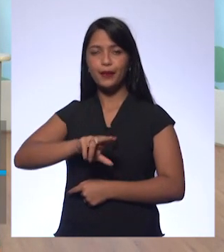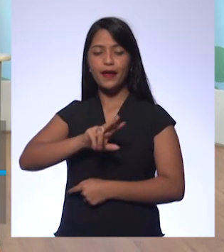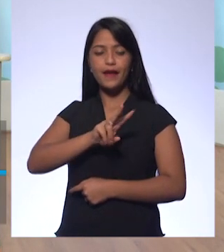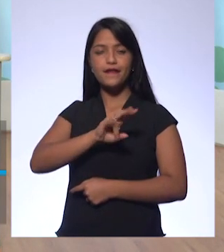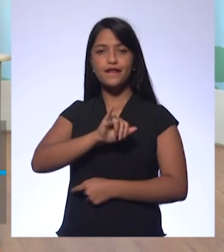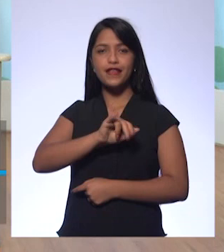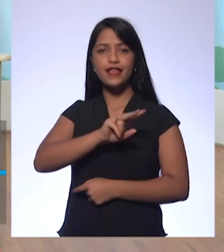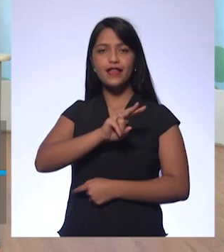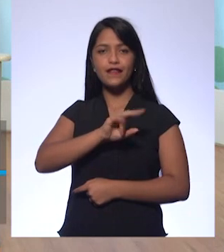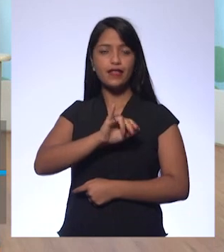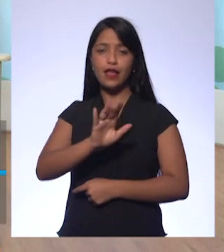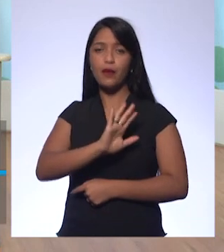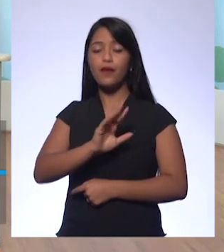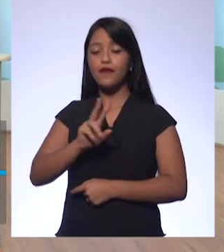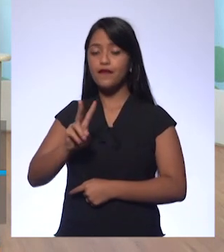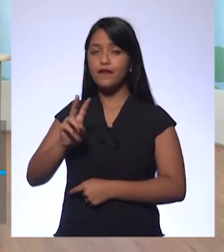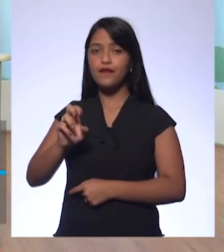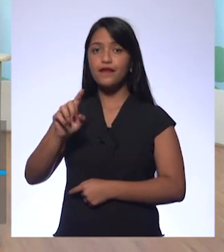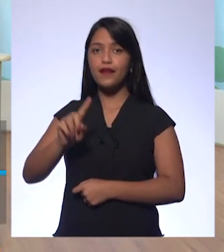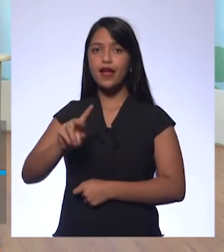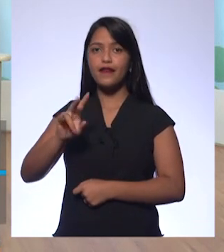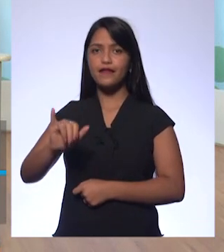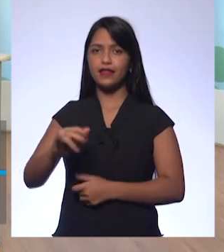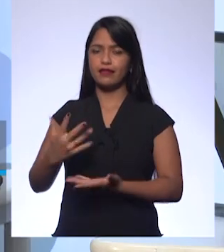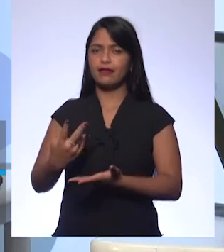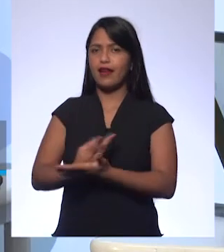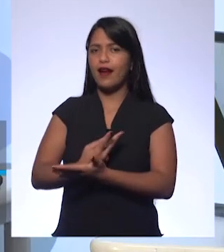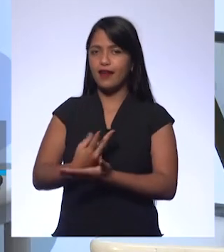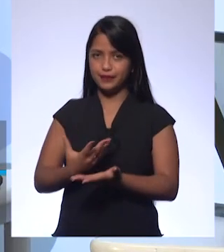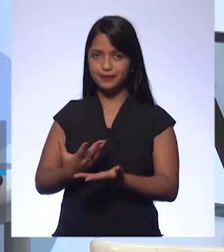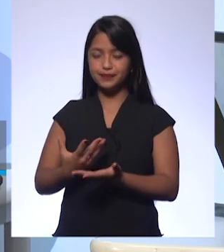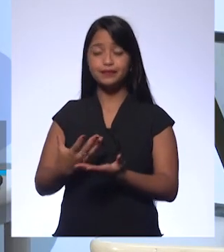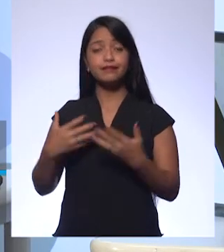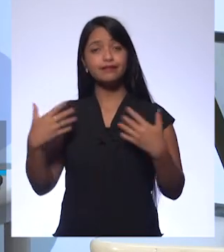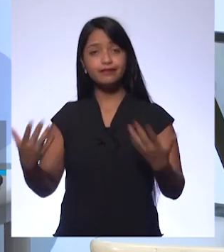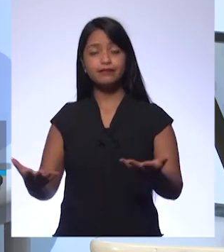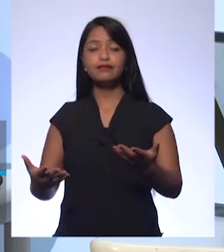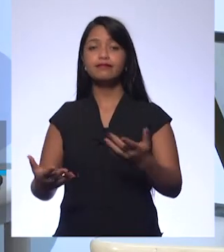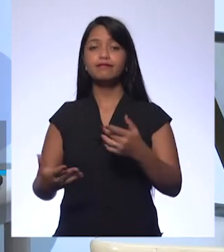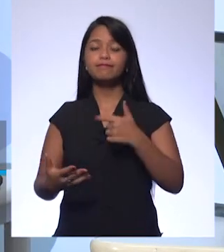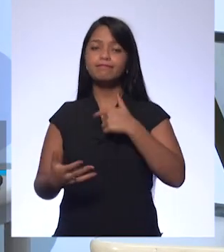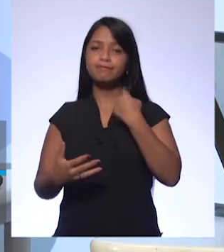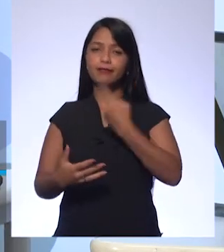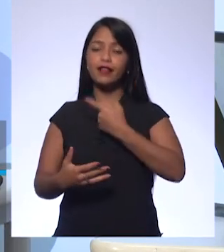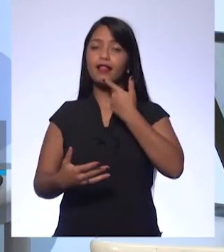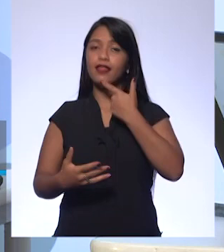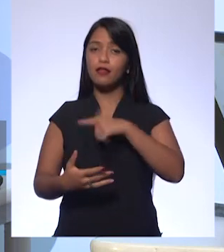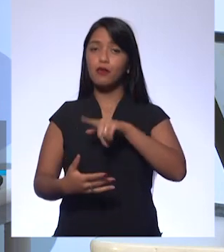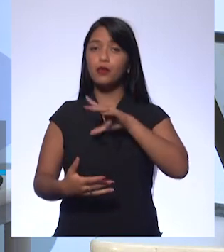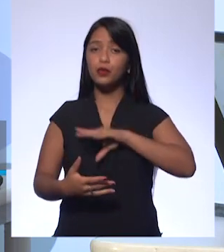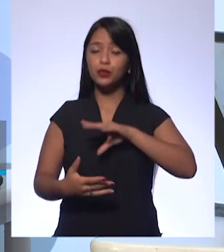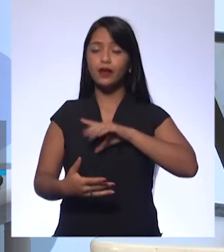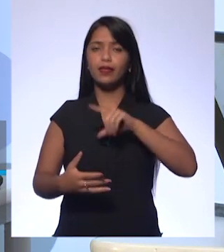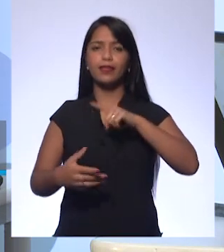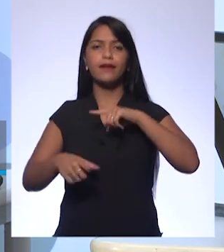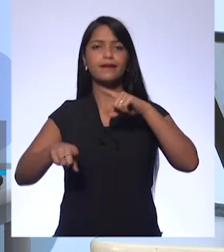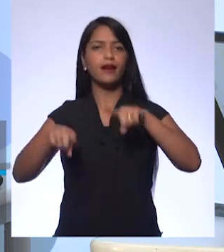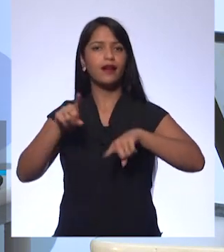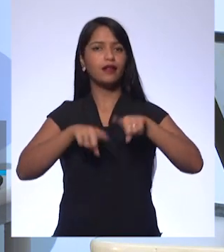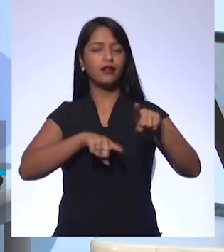né? É viva, e a gente sempre está utilizando mais de uma. E é importante pontuar isso para o nosso aluno também, certo?